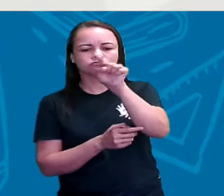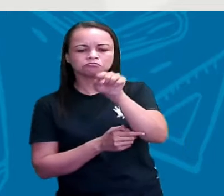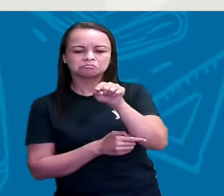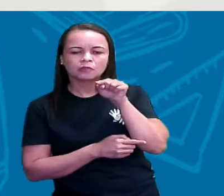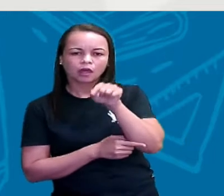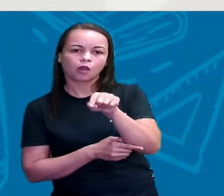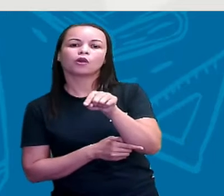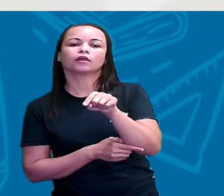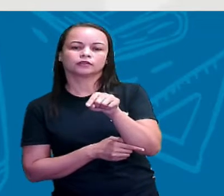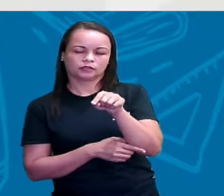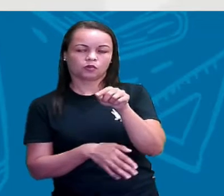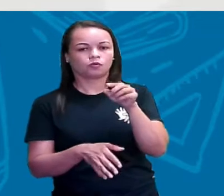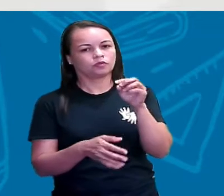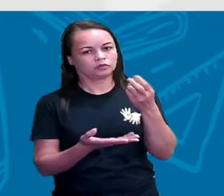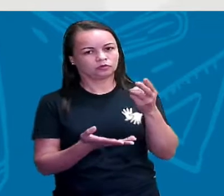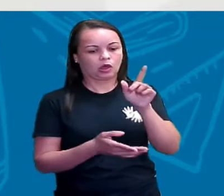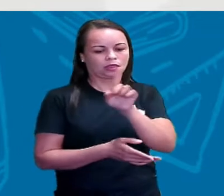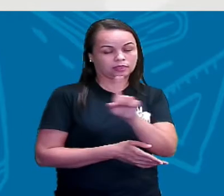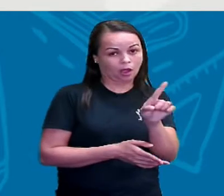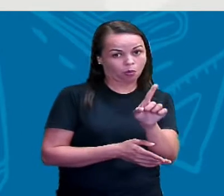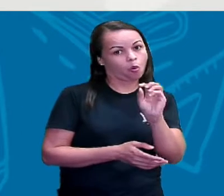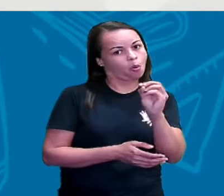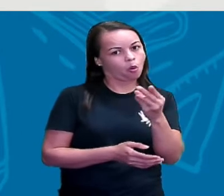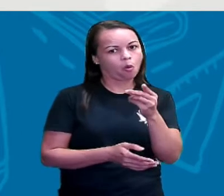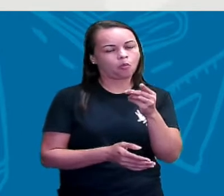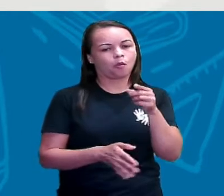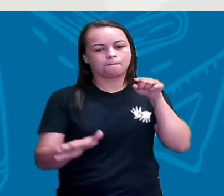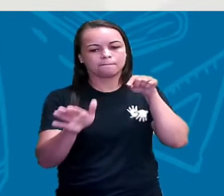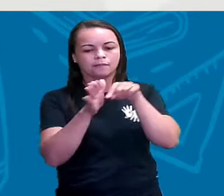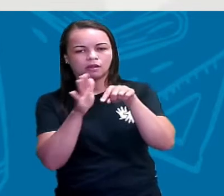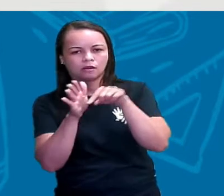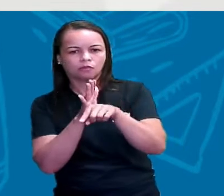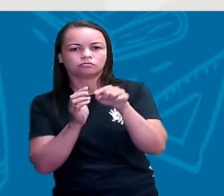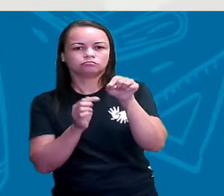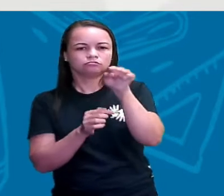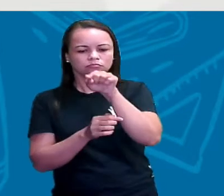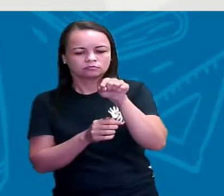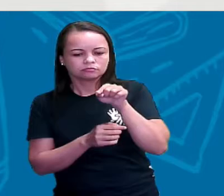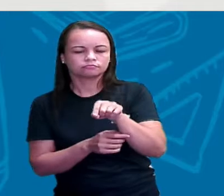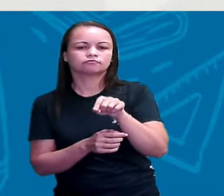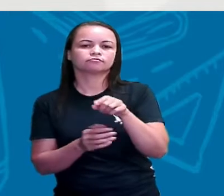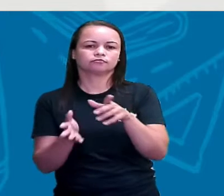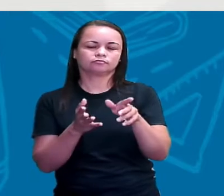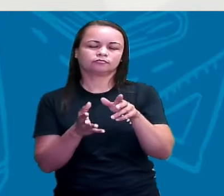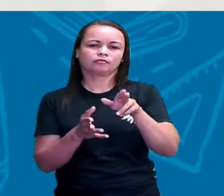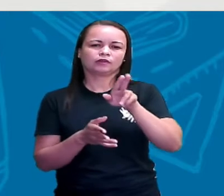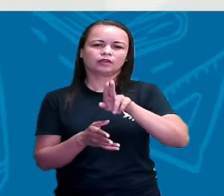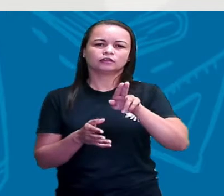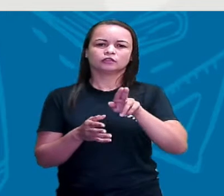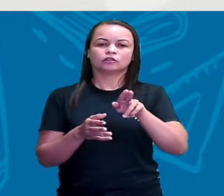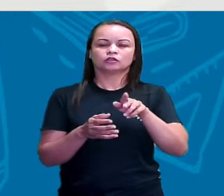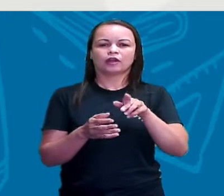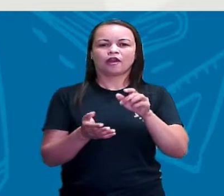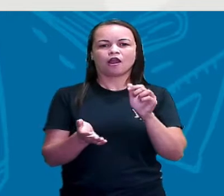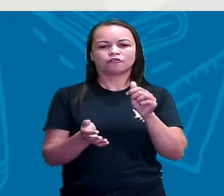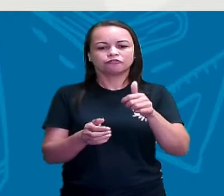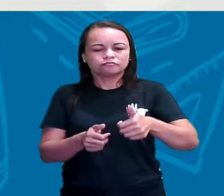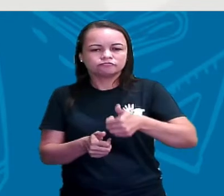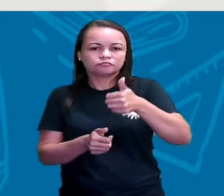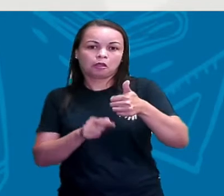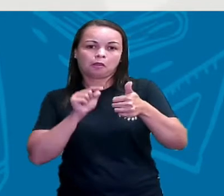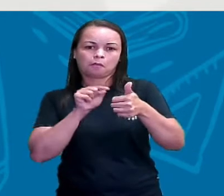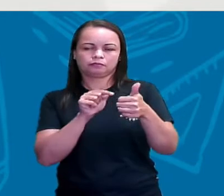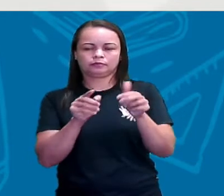faço pergunta, eu vou utilizar o did. Na afirmativa, não se usa esse did com o sentido de auxiliar,